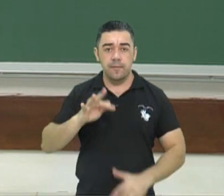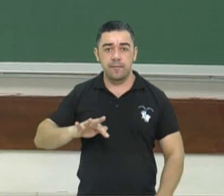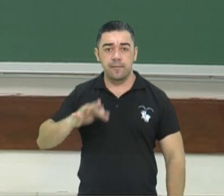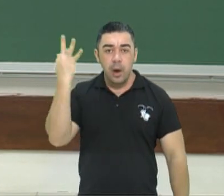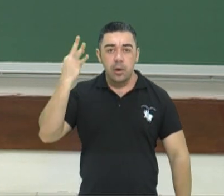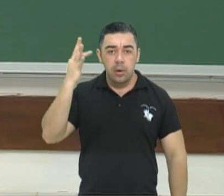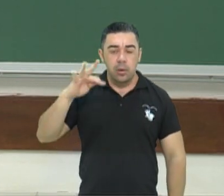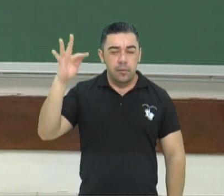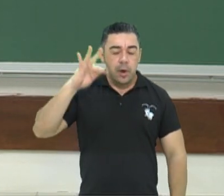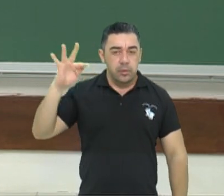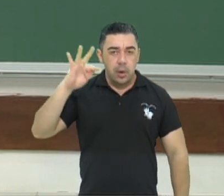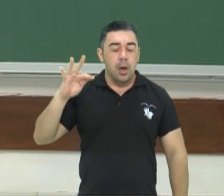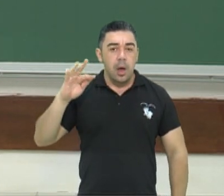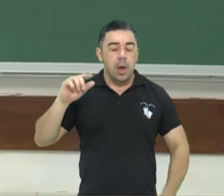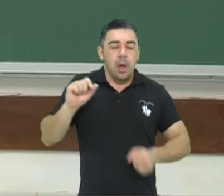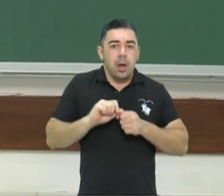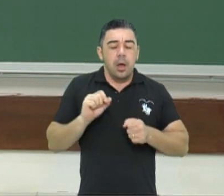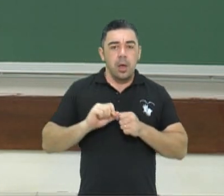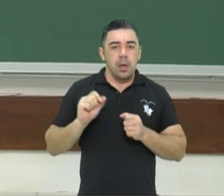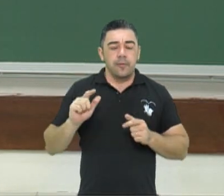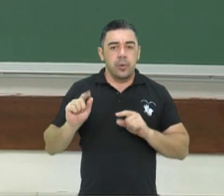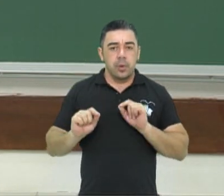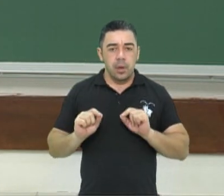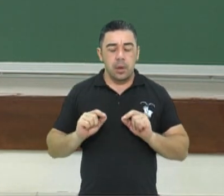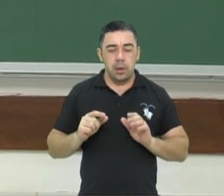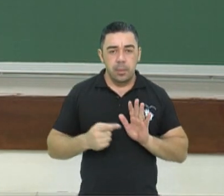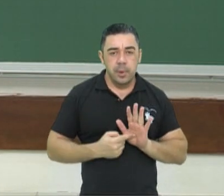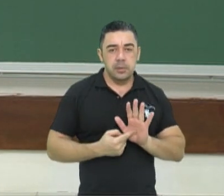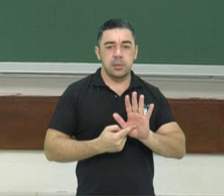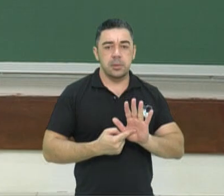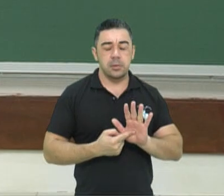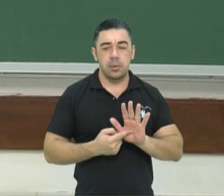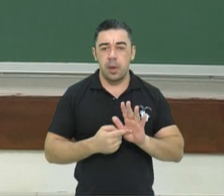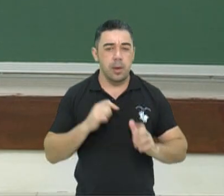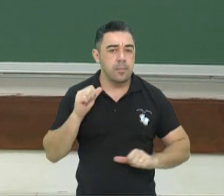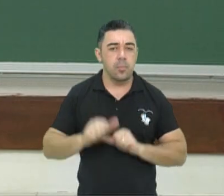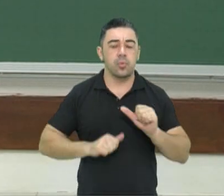mudou totalmente. Daí, ela se tornou o quê? Uma performance.